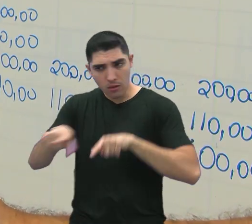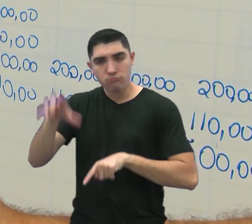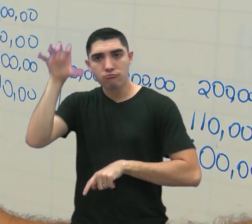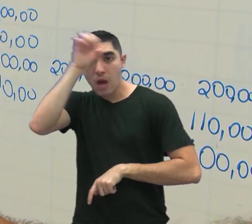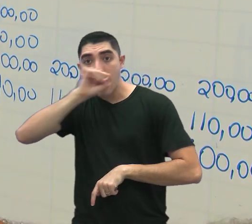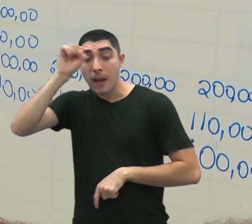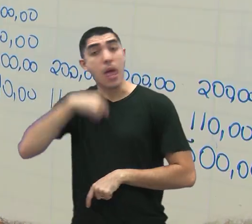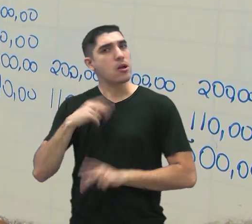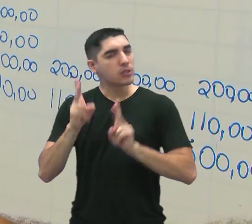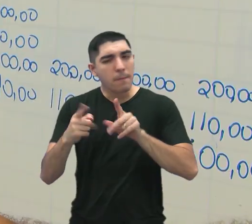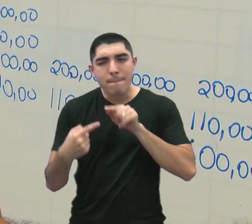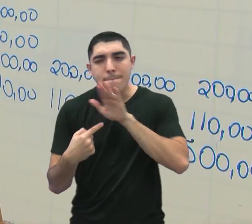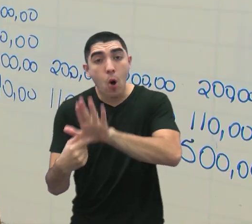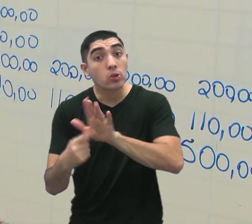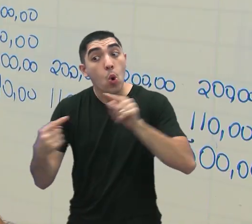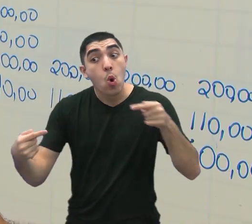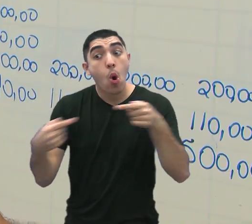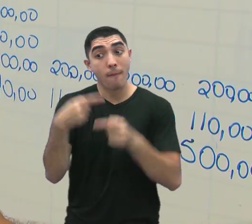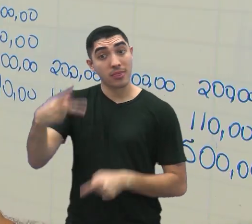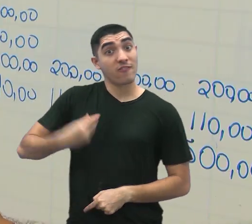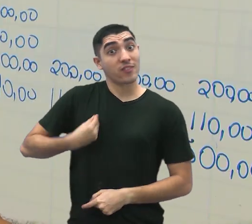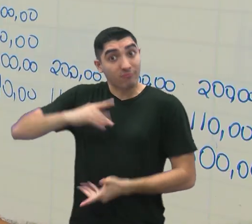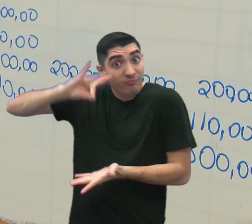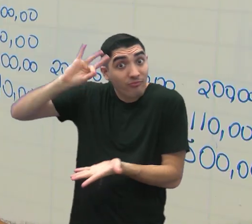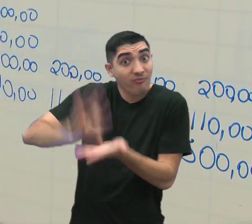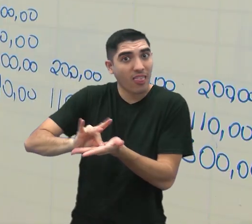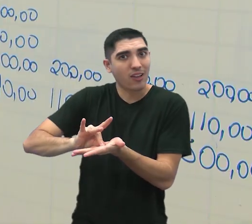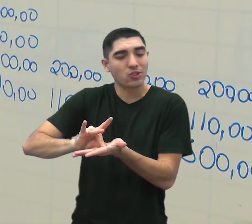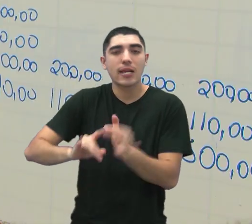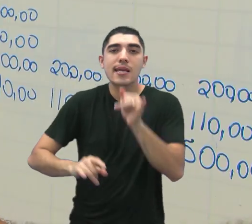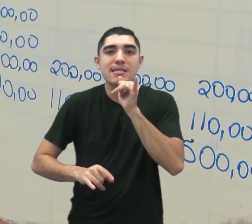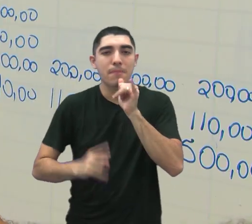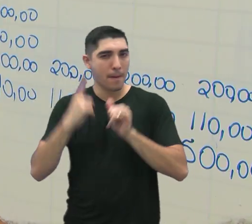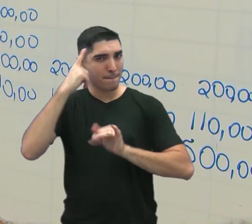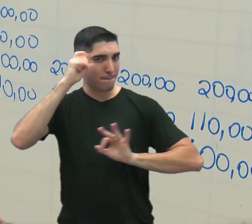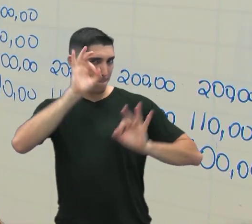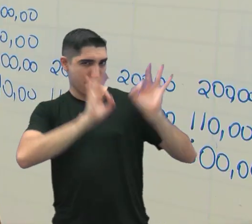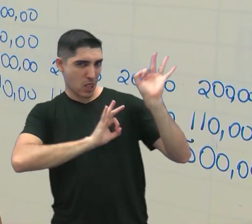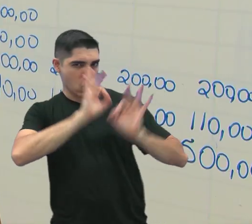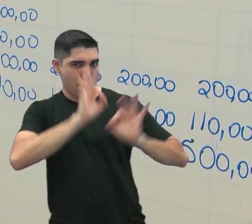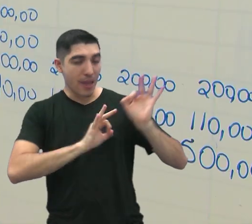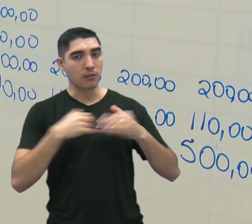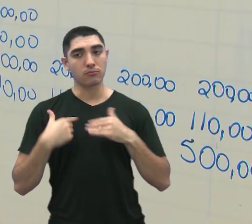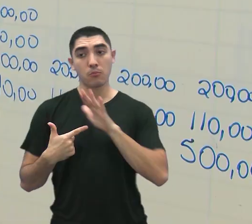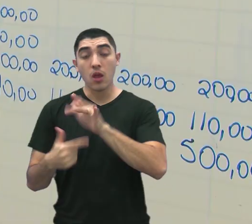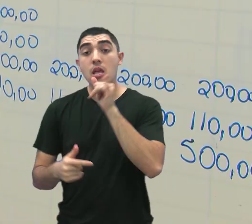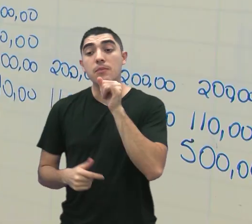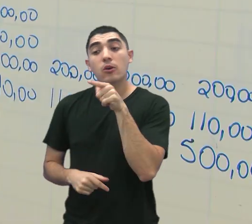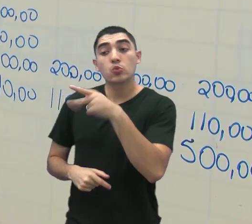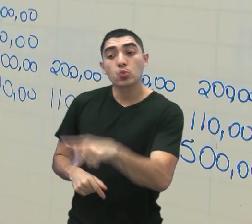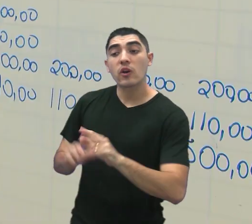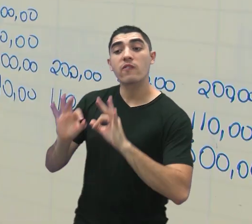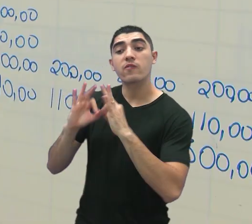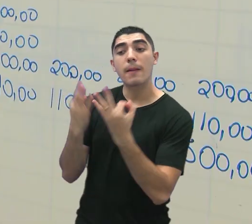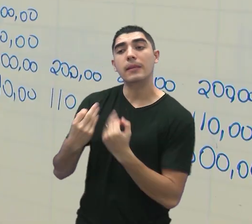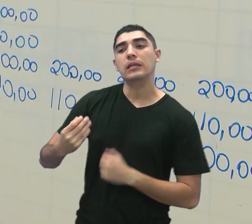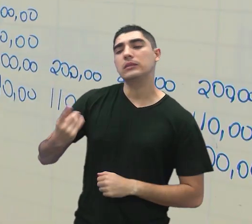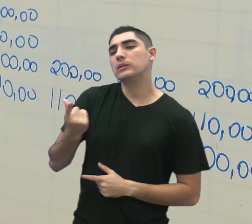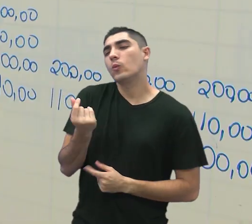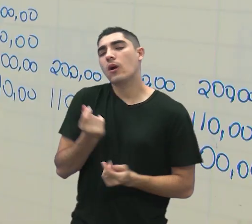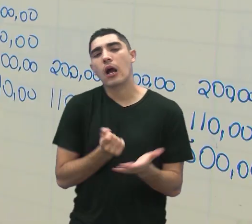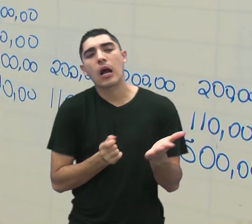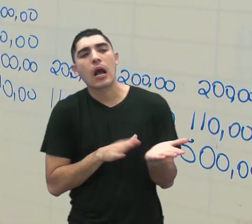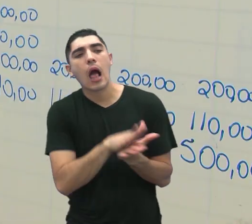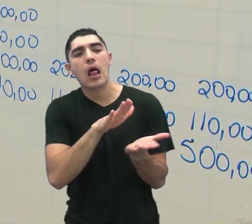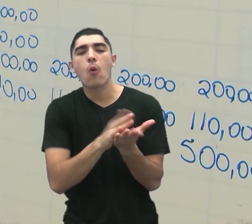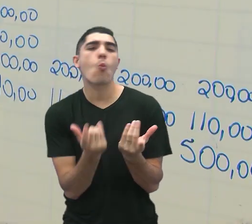para a realidade deles. Então agora, por exemplo, eles estão trabalhando a questão do planejamento, né? Então eles trabalham muito a questão do orçamento da família, quanto que a família gasta. Eles começam a